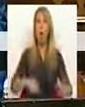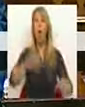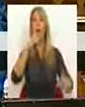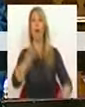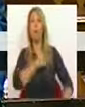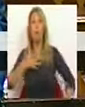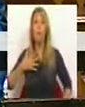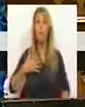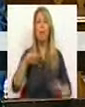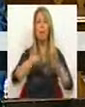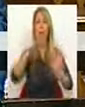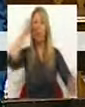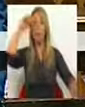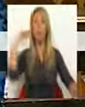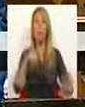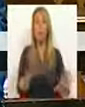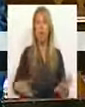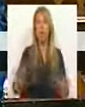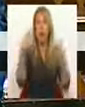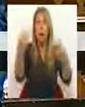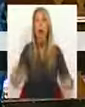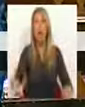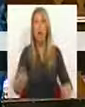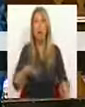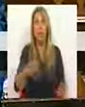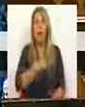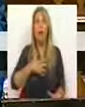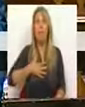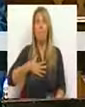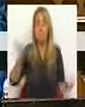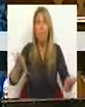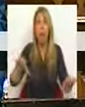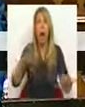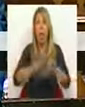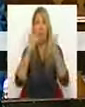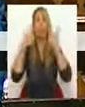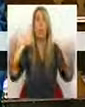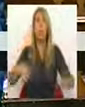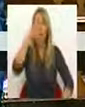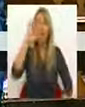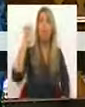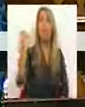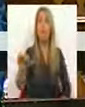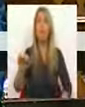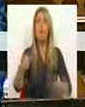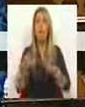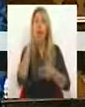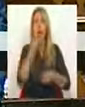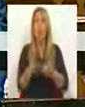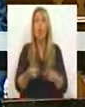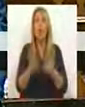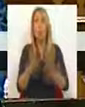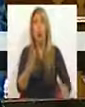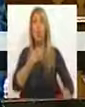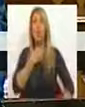país e as dificuldades que as empresas passaram. Deve-se à vossa governação, deve-se àquilo que vocês fizeram enquanto governaram. Faliram graças